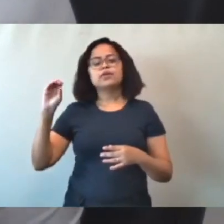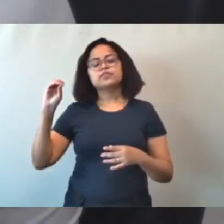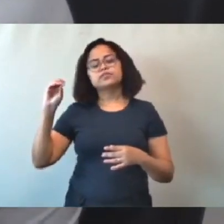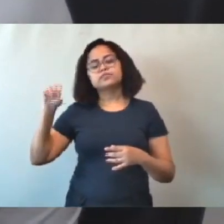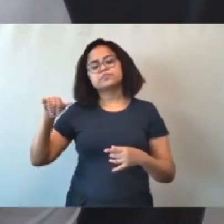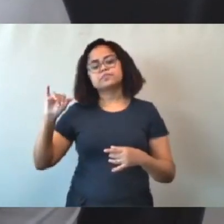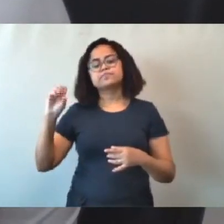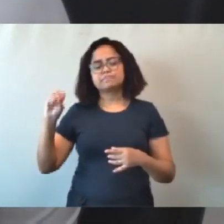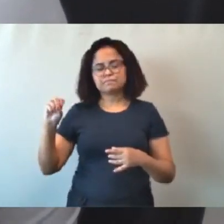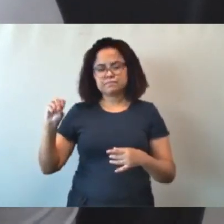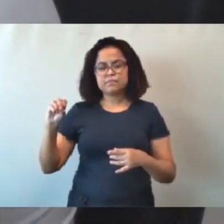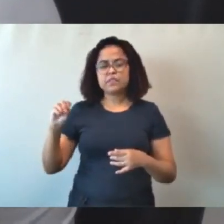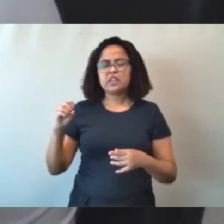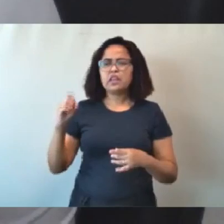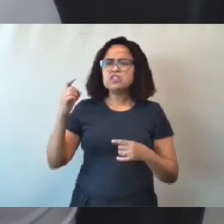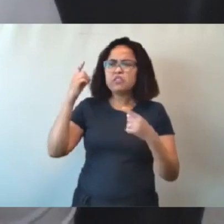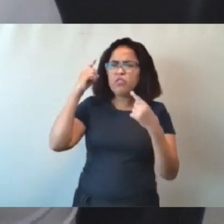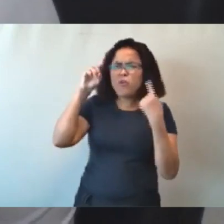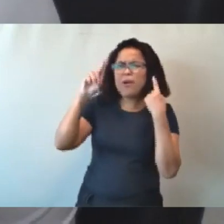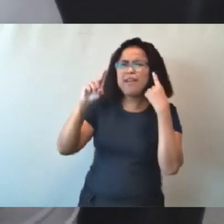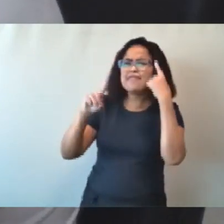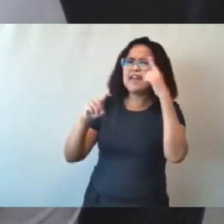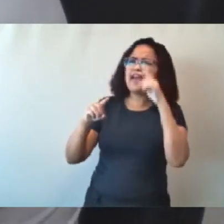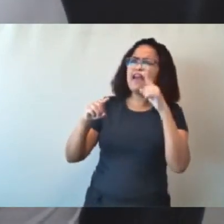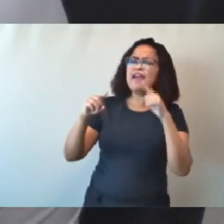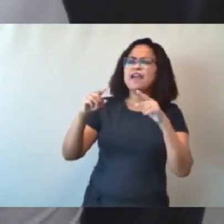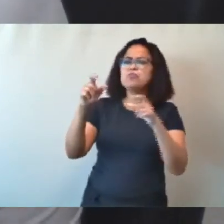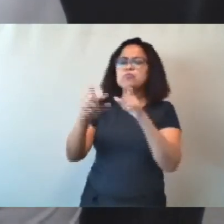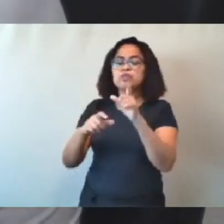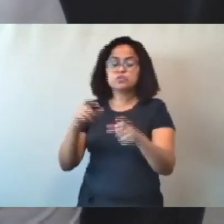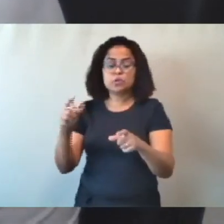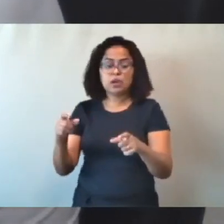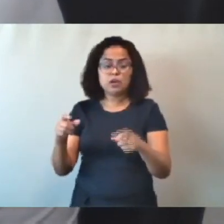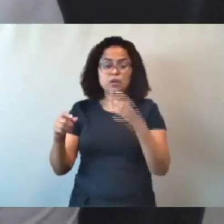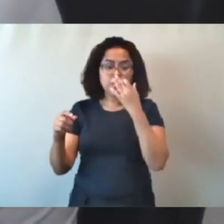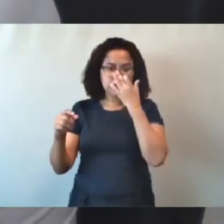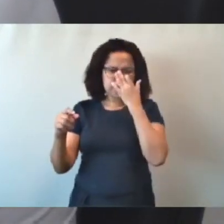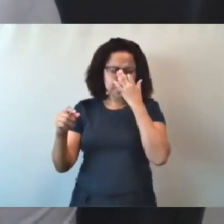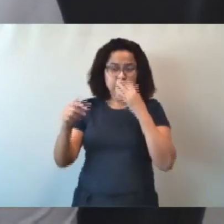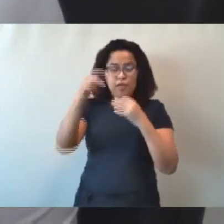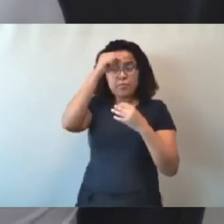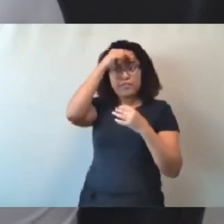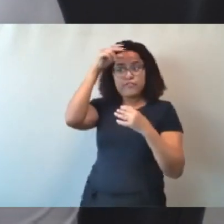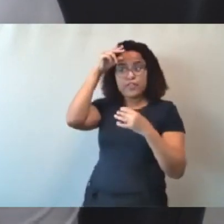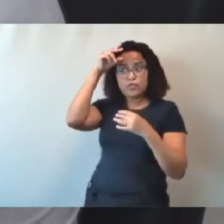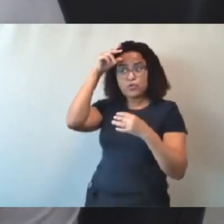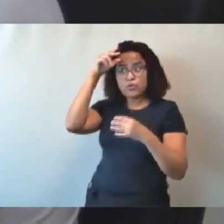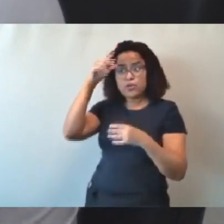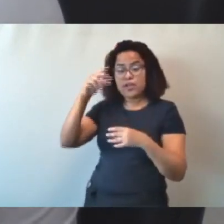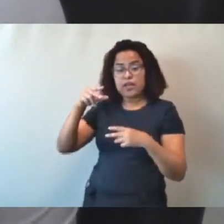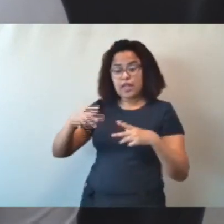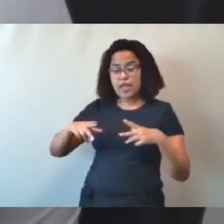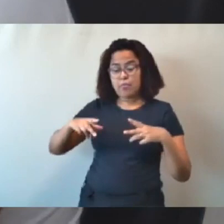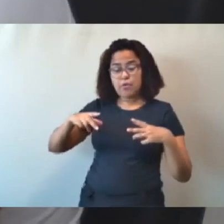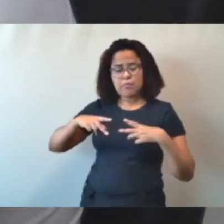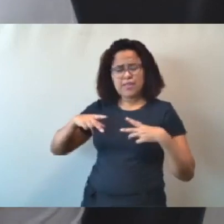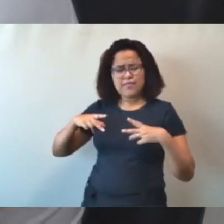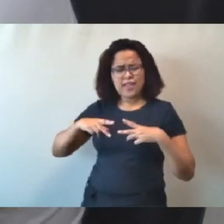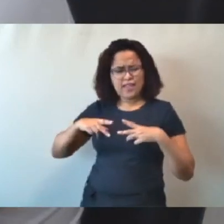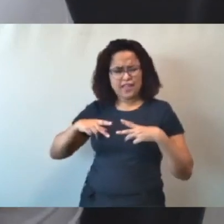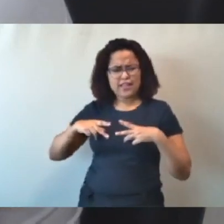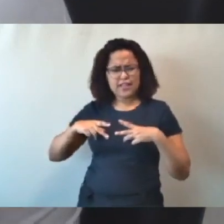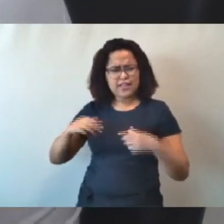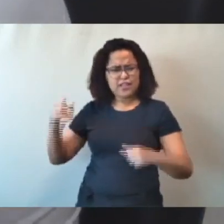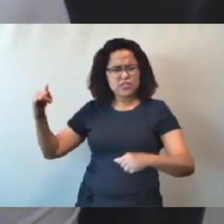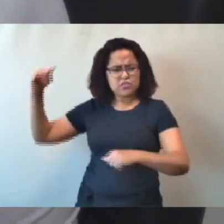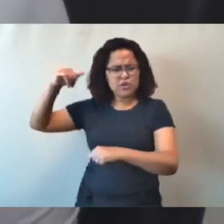ideia para o pessoal lá, que como a prefeitura agora é dono do aeroporto, ela manda no Carlos Prates, e se vocês quiserem, eles podem fazer uma